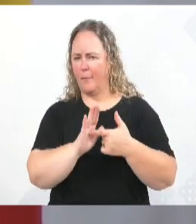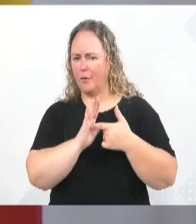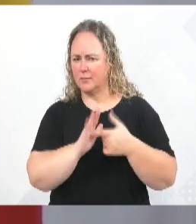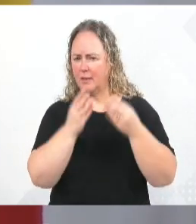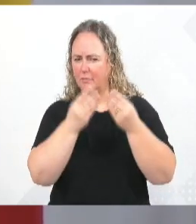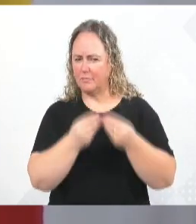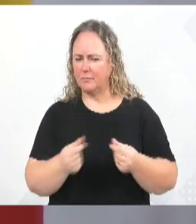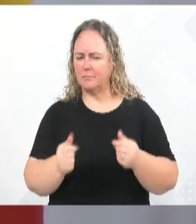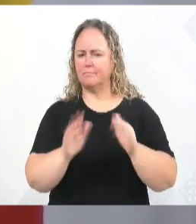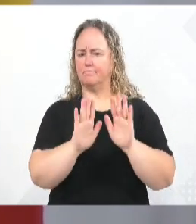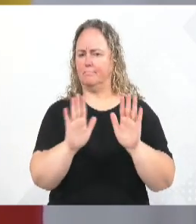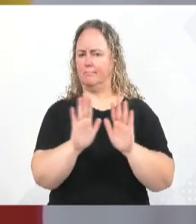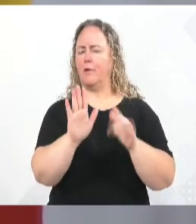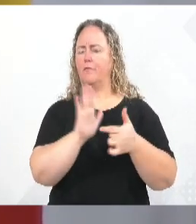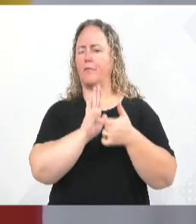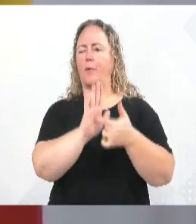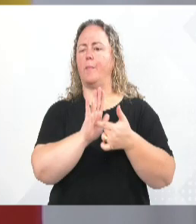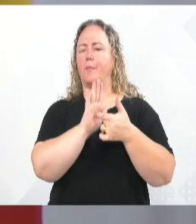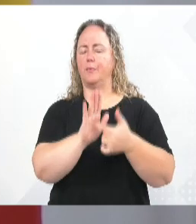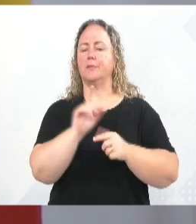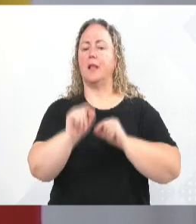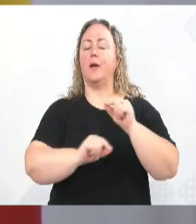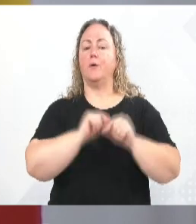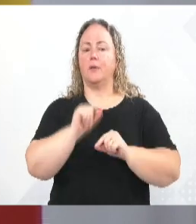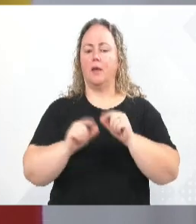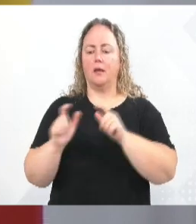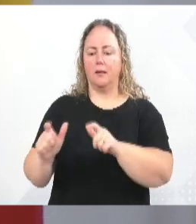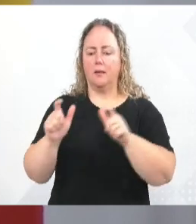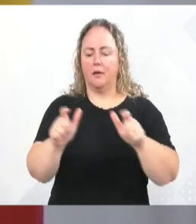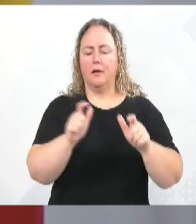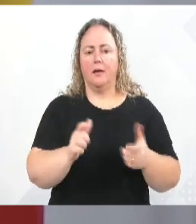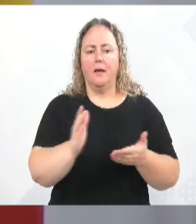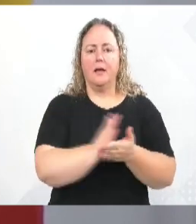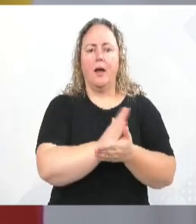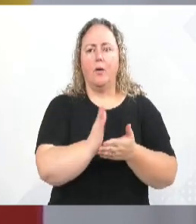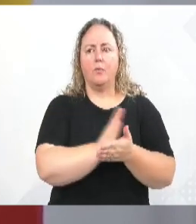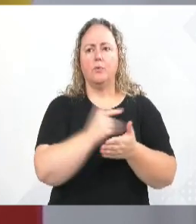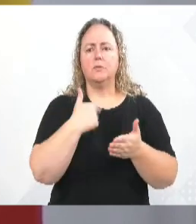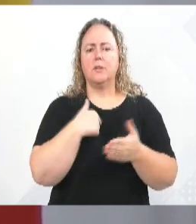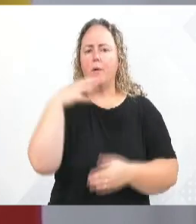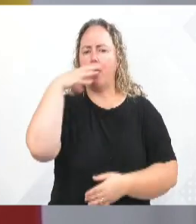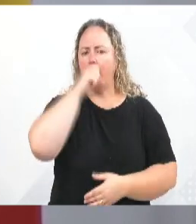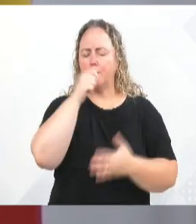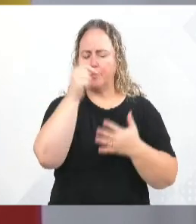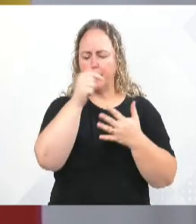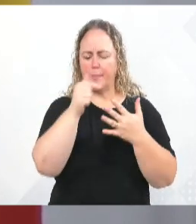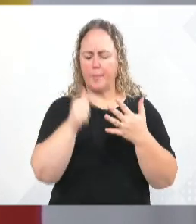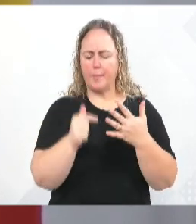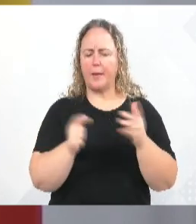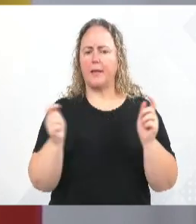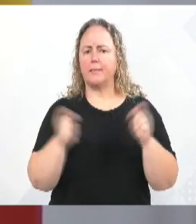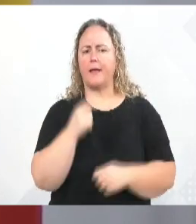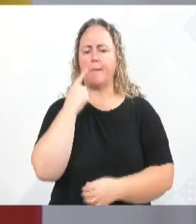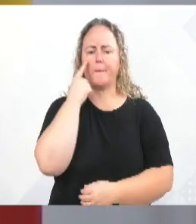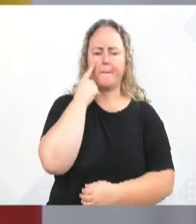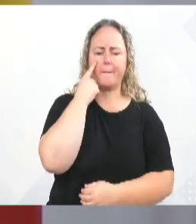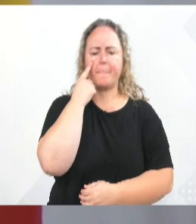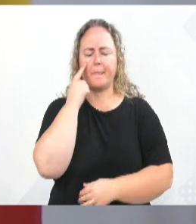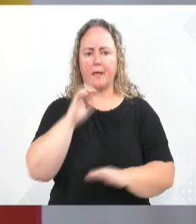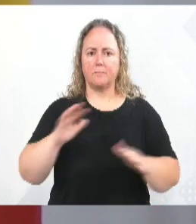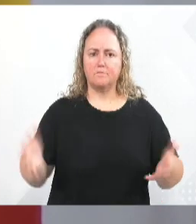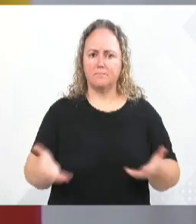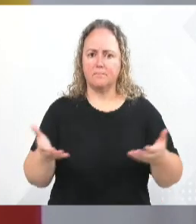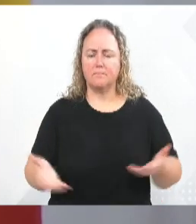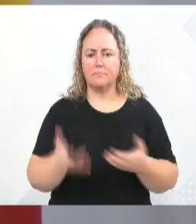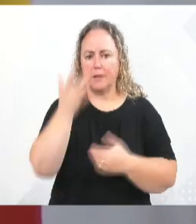de enumerar alguns pontos aos quais eu rapidamente elenquei aqui, que poderiam servir de incentivo para que